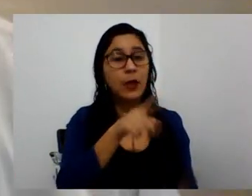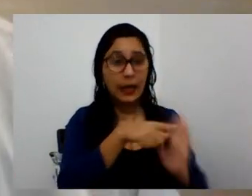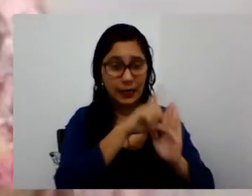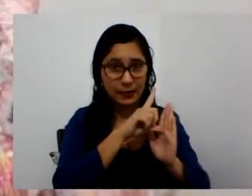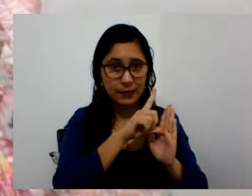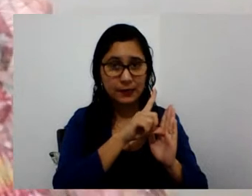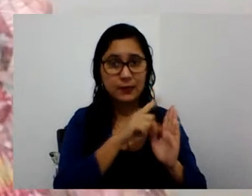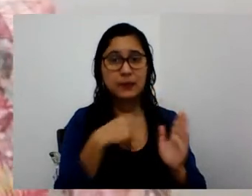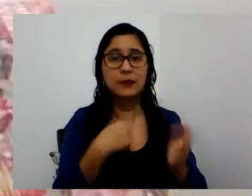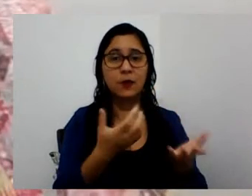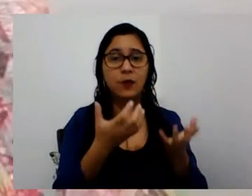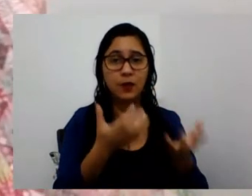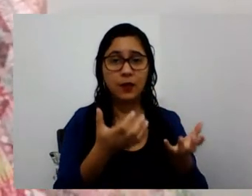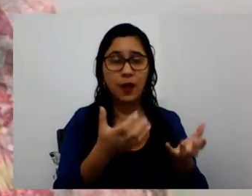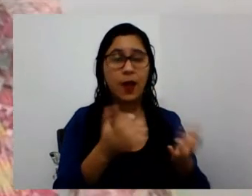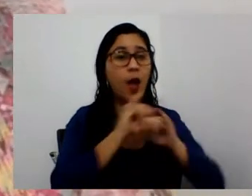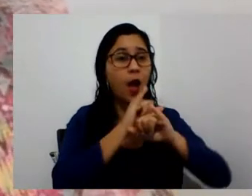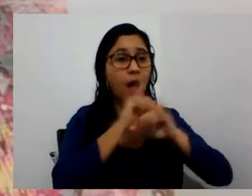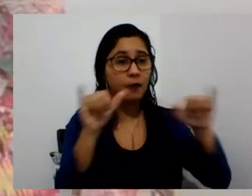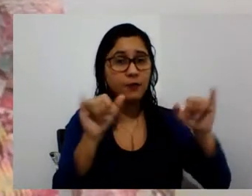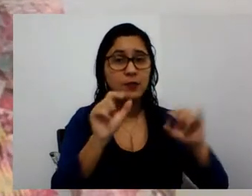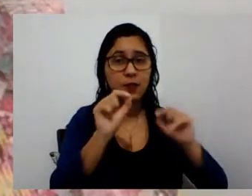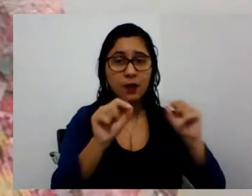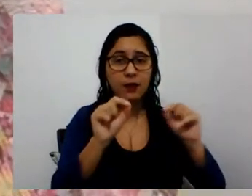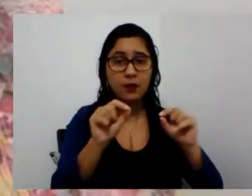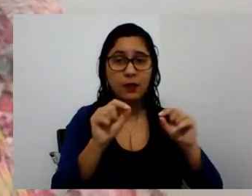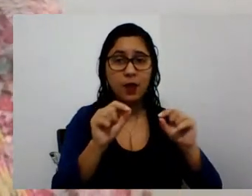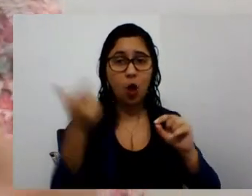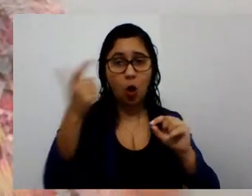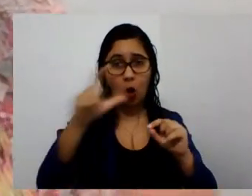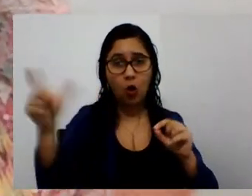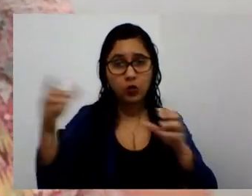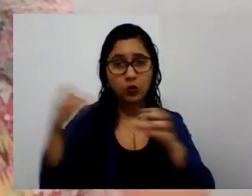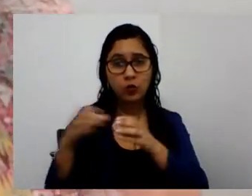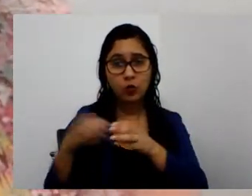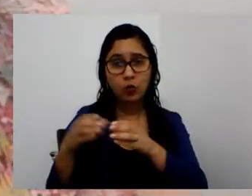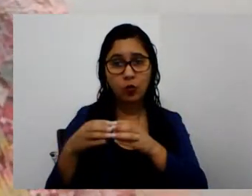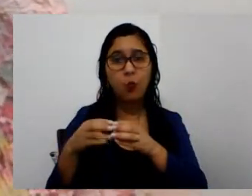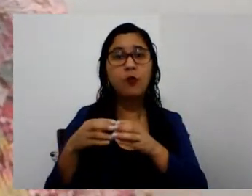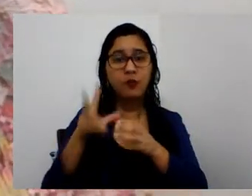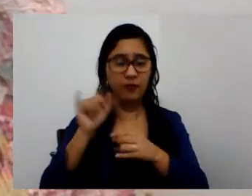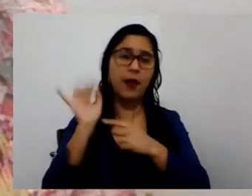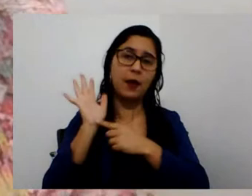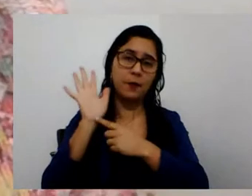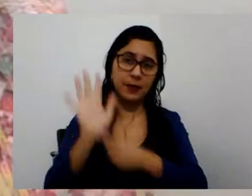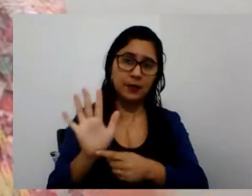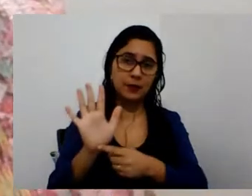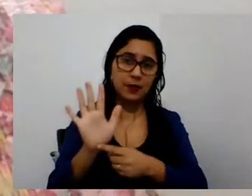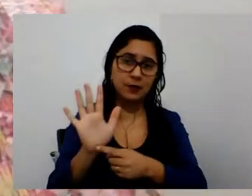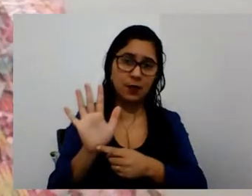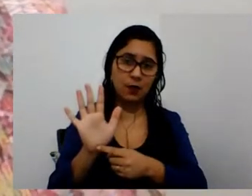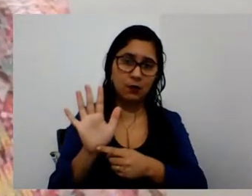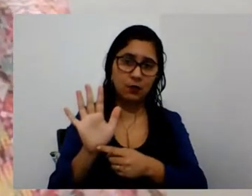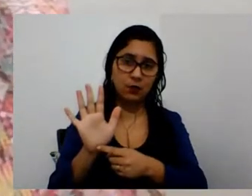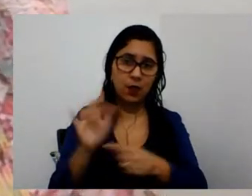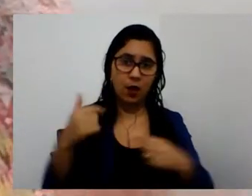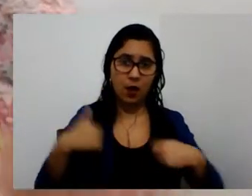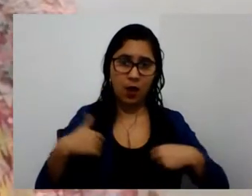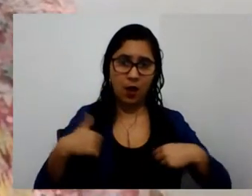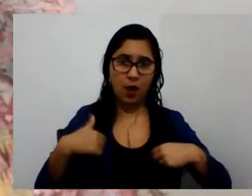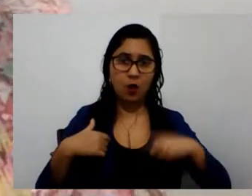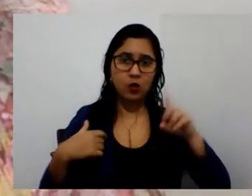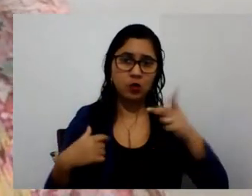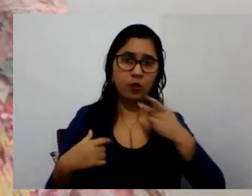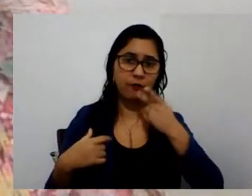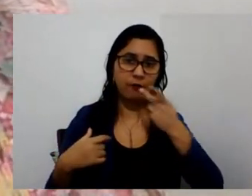Isso. Eu gostaria de informar que outro membro da equipe vai fazer uma apresentação. Correto. E eu vou fazer a fala